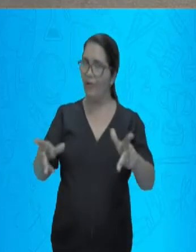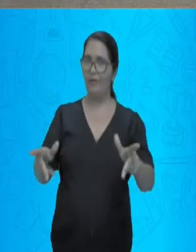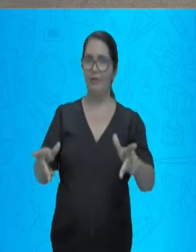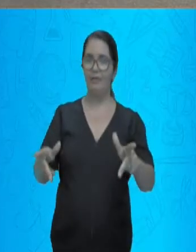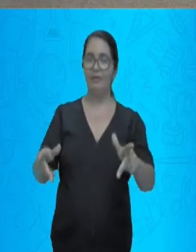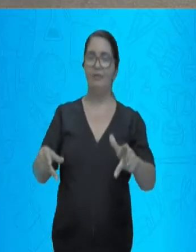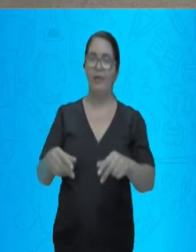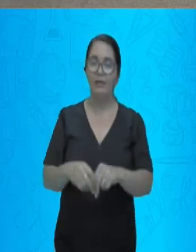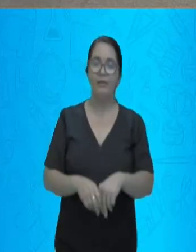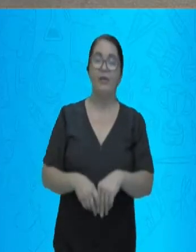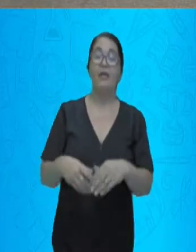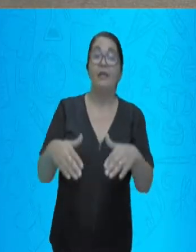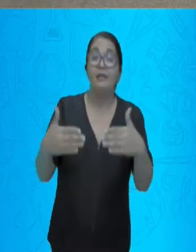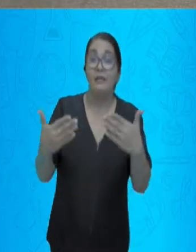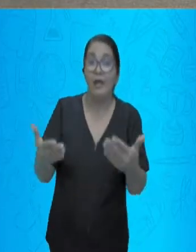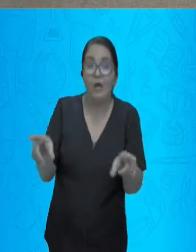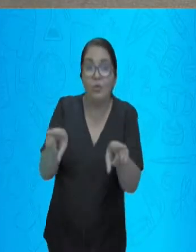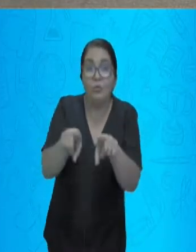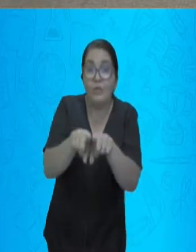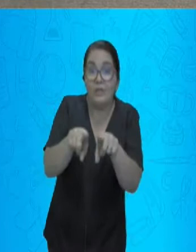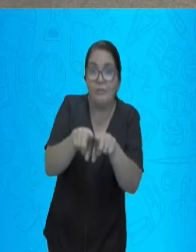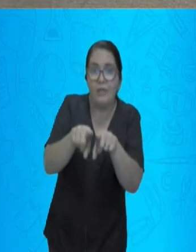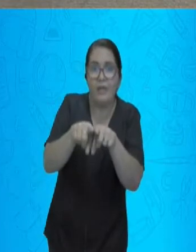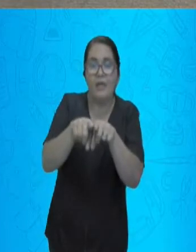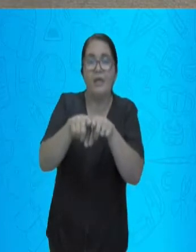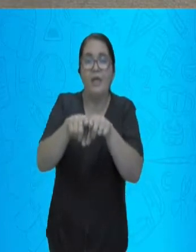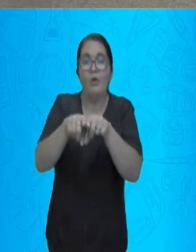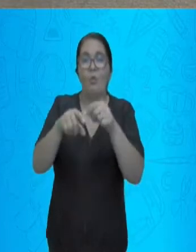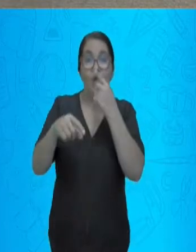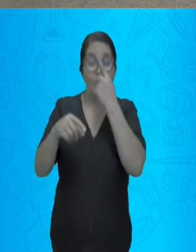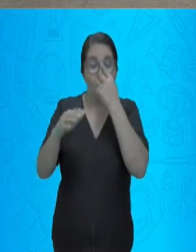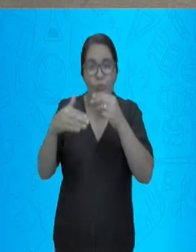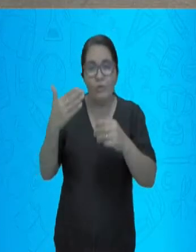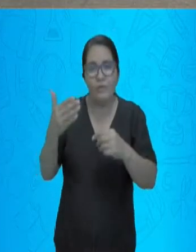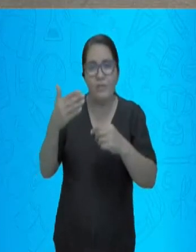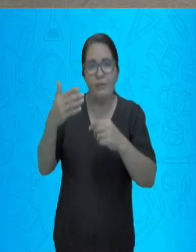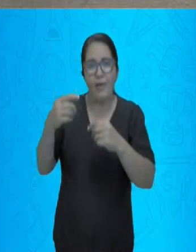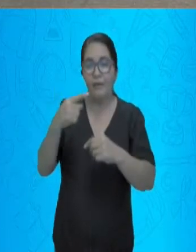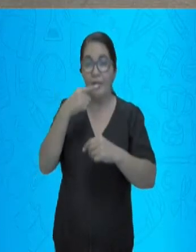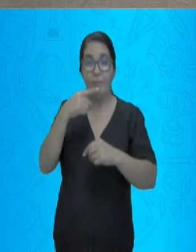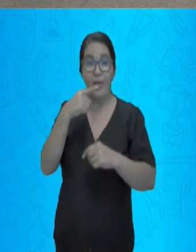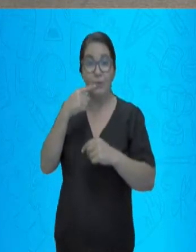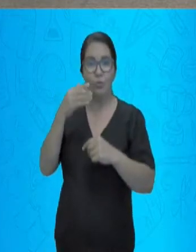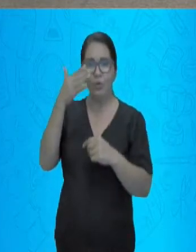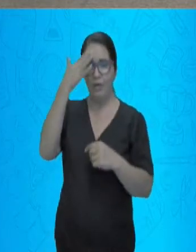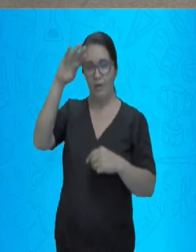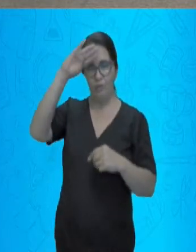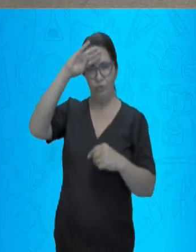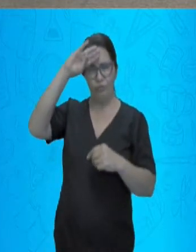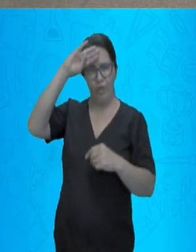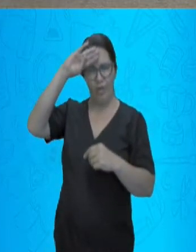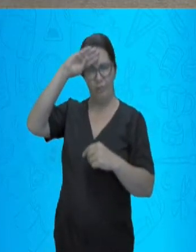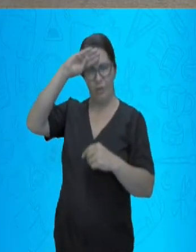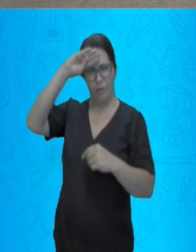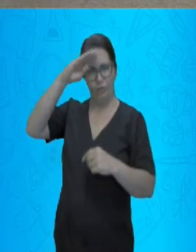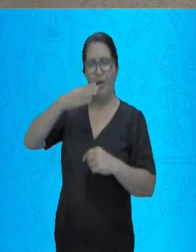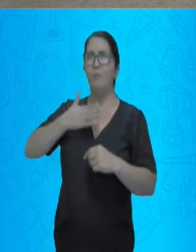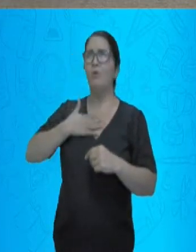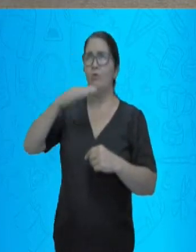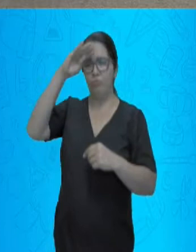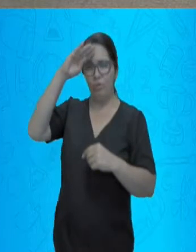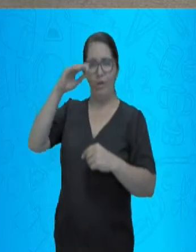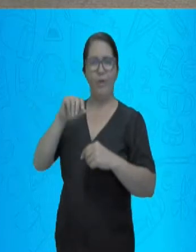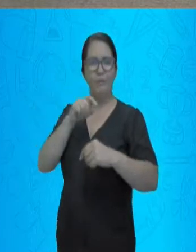termômetros. A pontinha do termômetro prateada, ali tem a substância